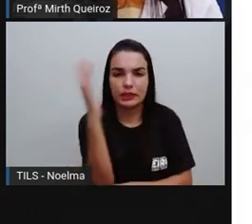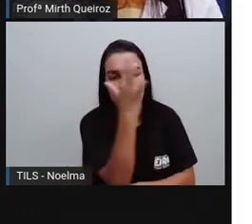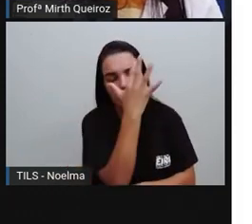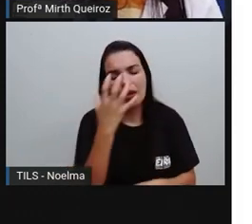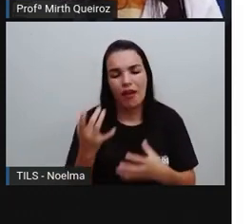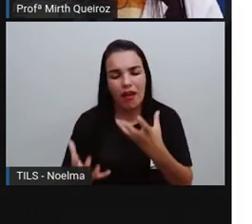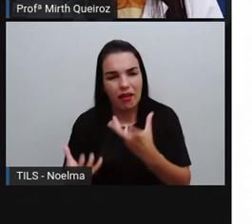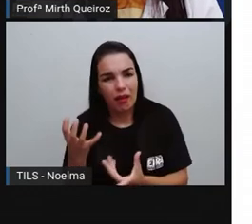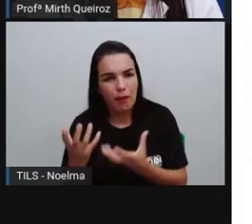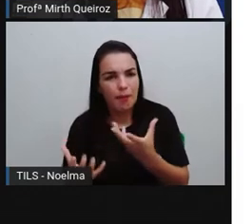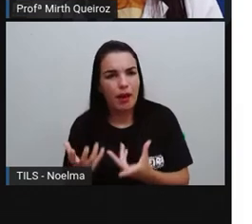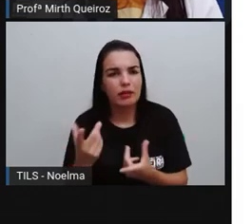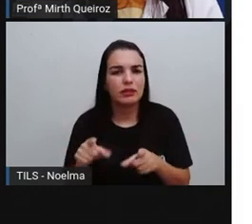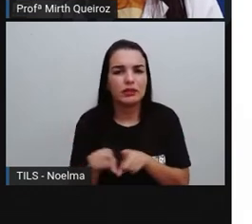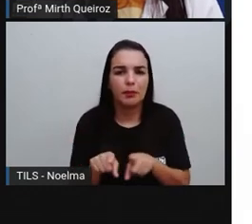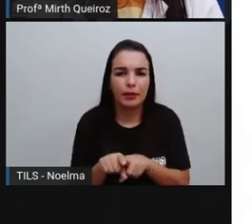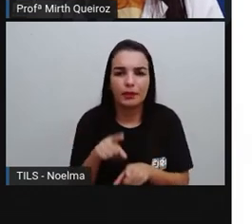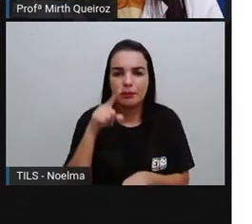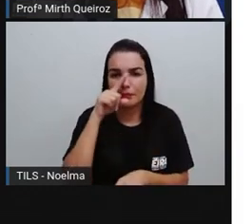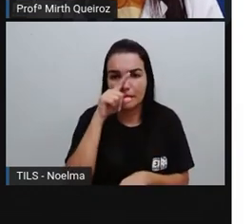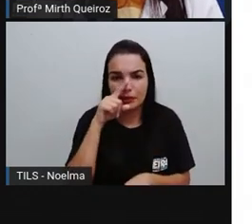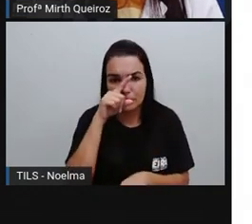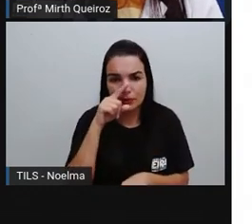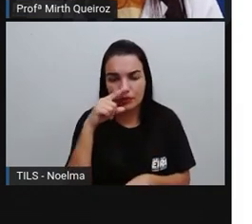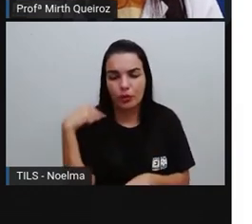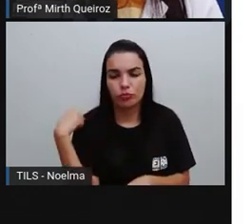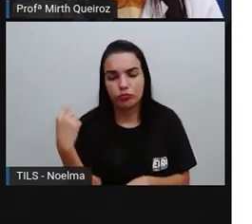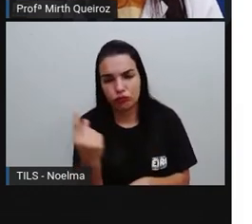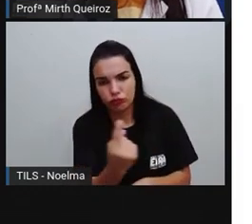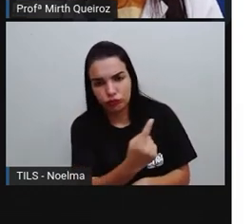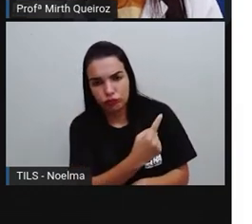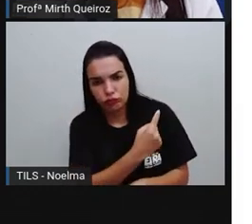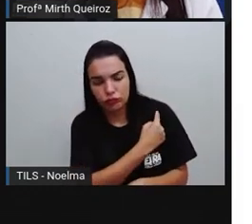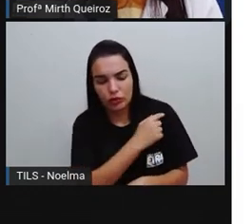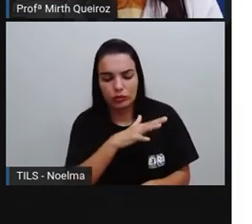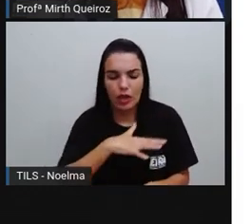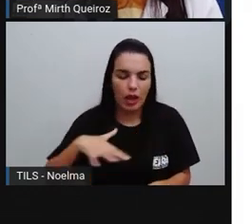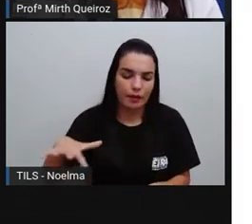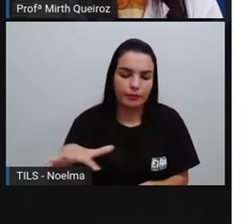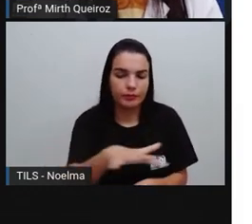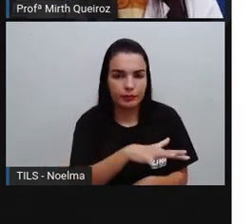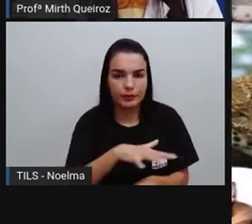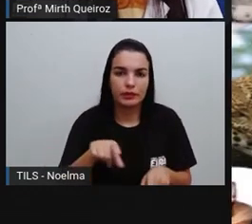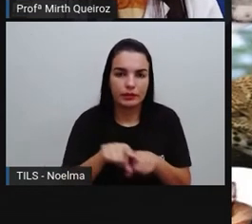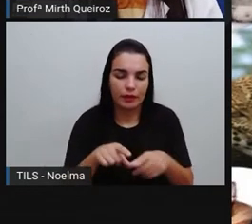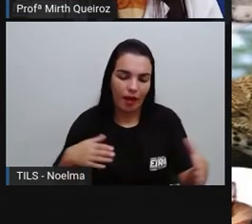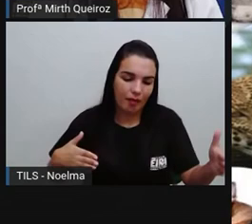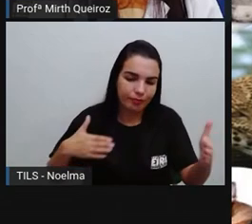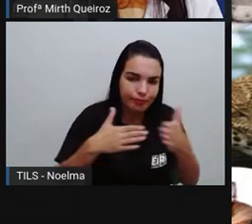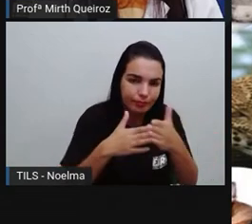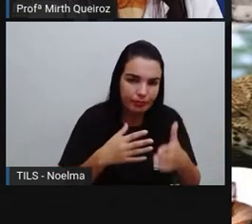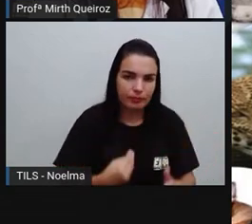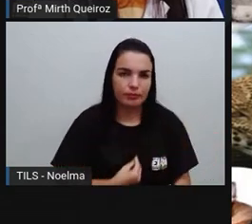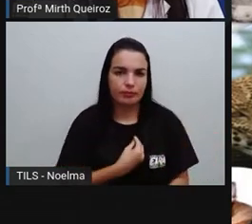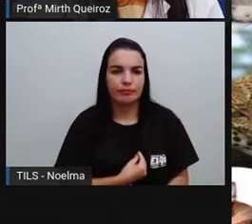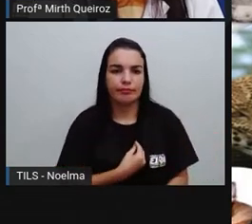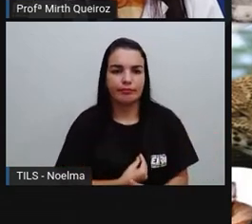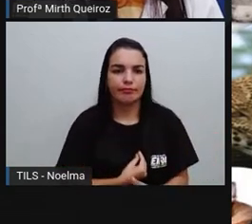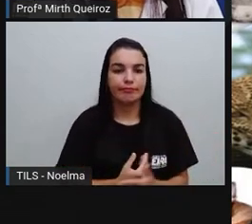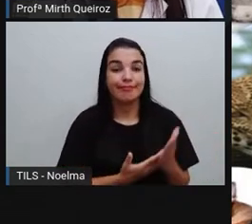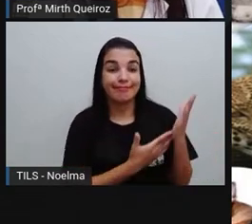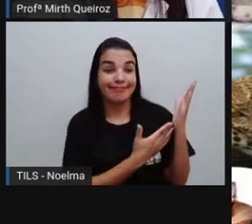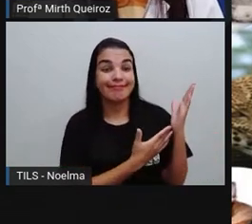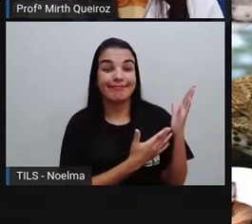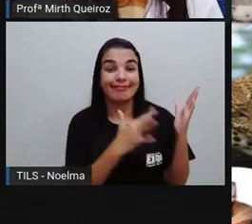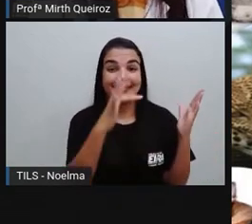tudo isso aí prejudica o nosso ambiente e assim vai atingir a nossa biodiversidade. A